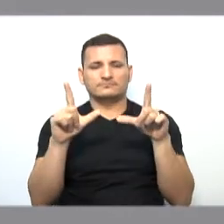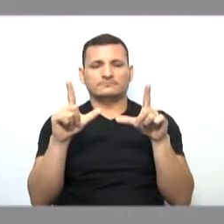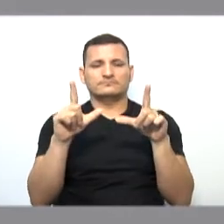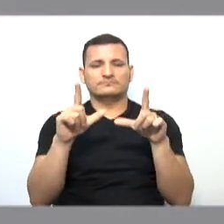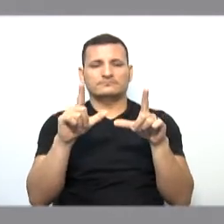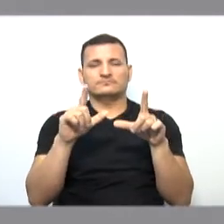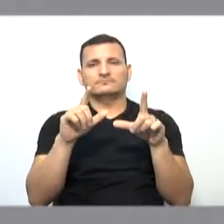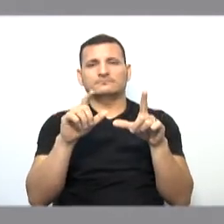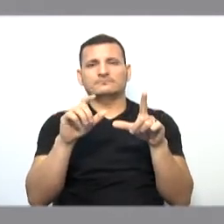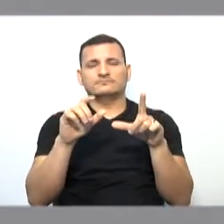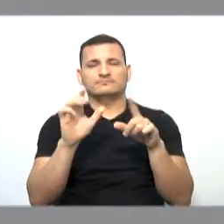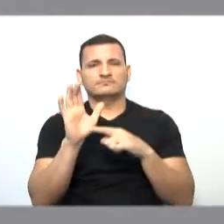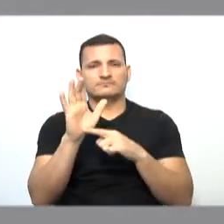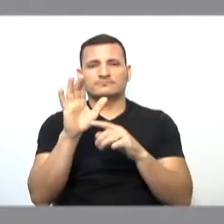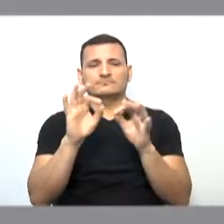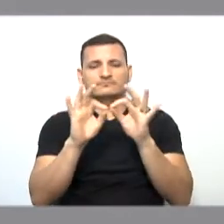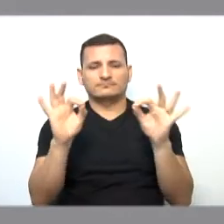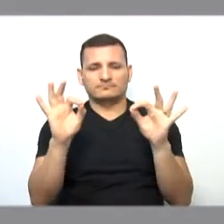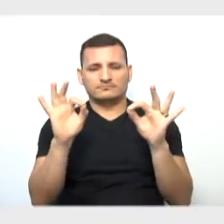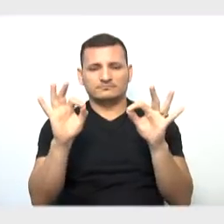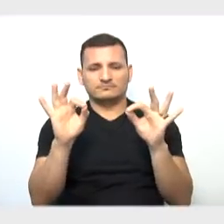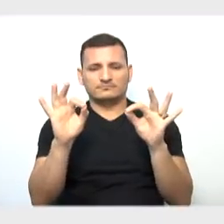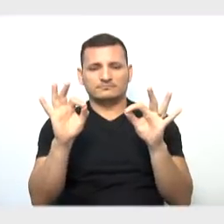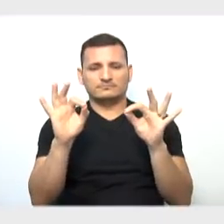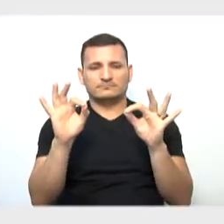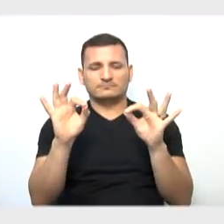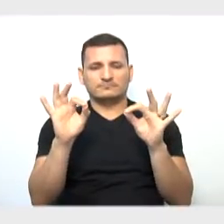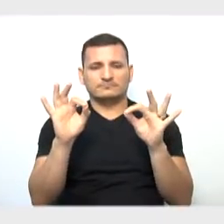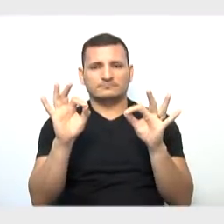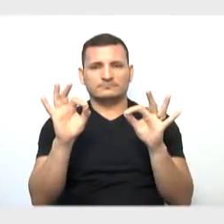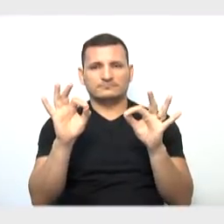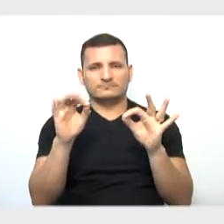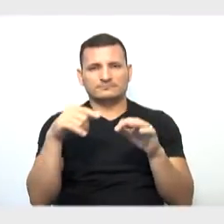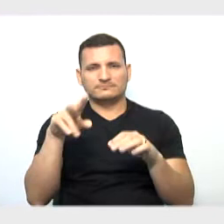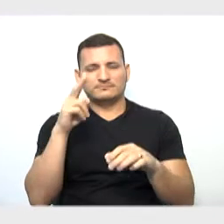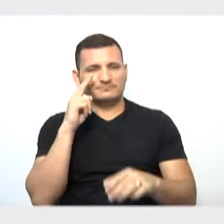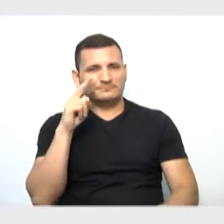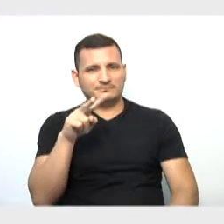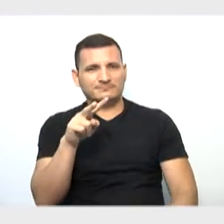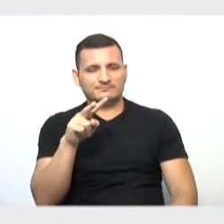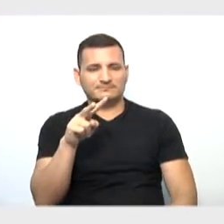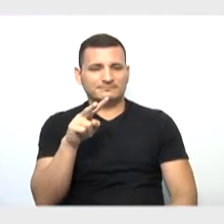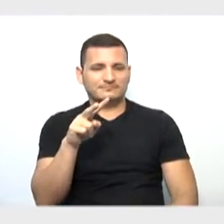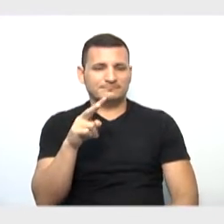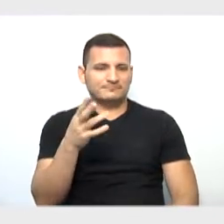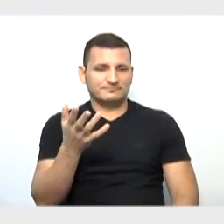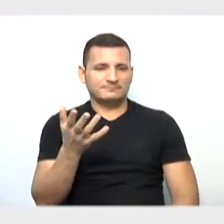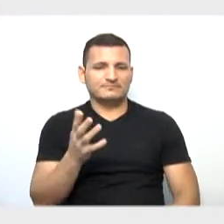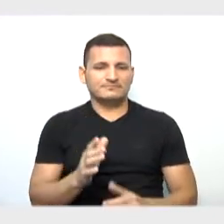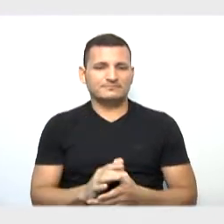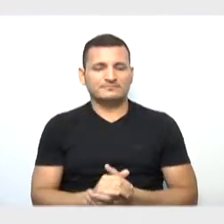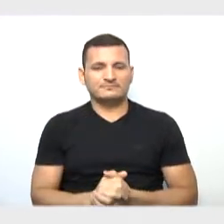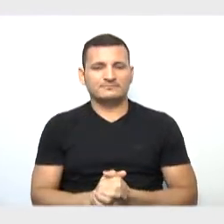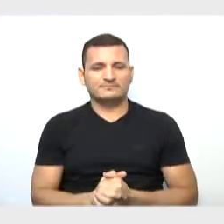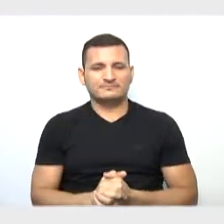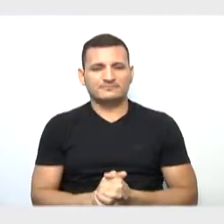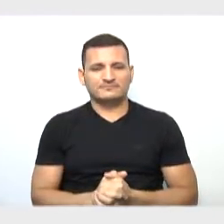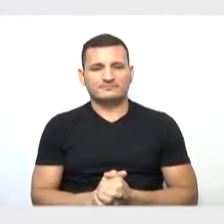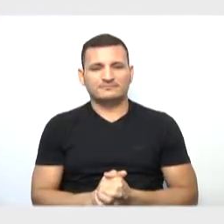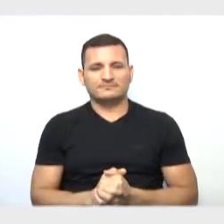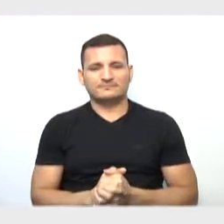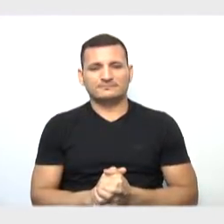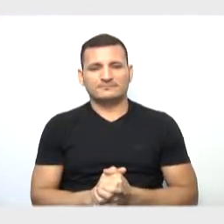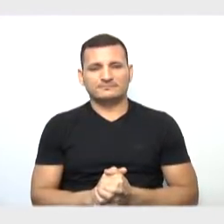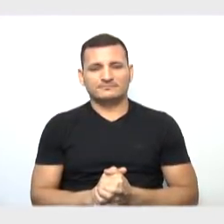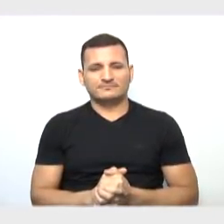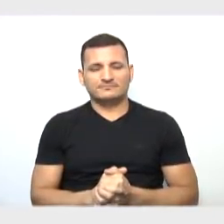sou o alerta. Tá vendo? Que lindo? Arrepiou, gente? Se não, então tem que programar